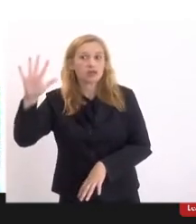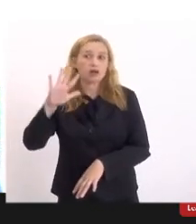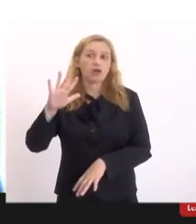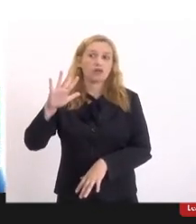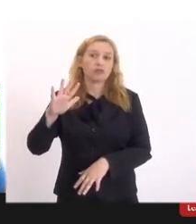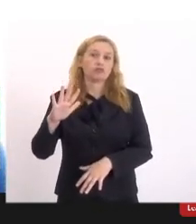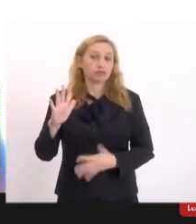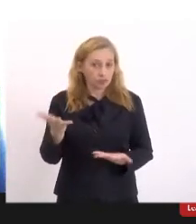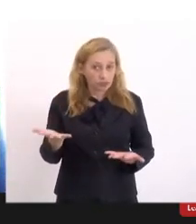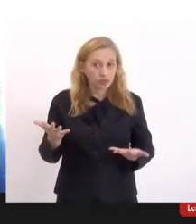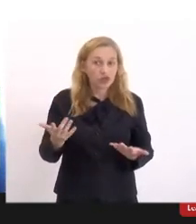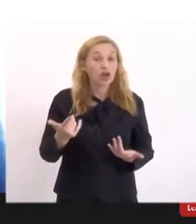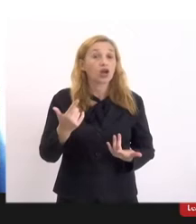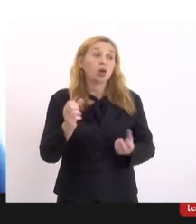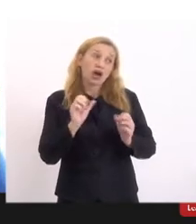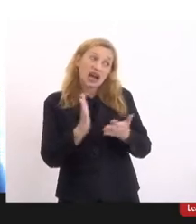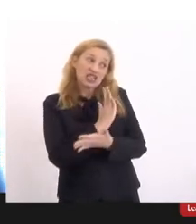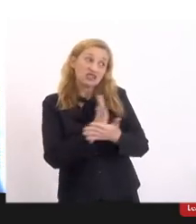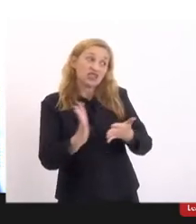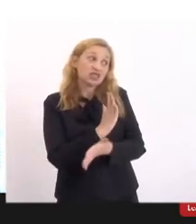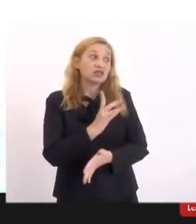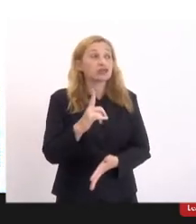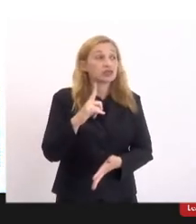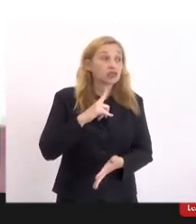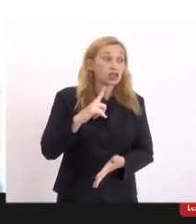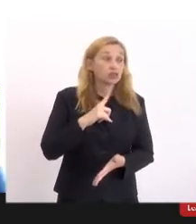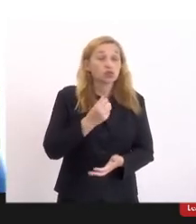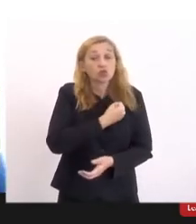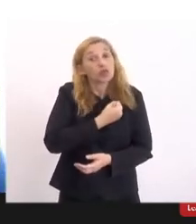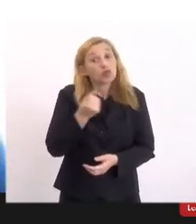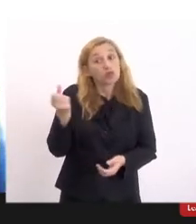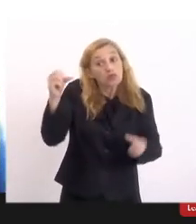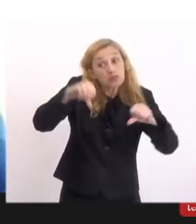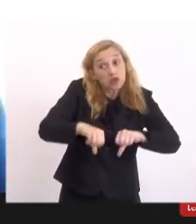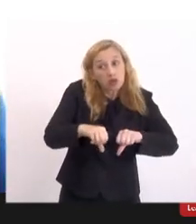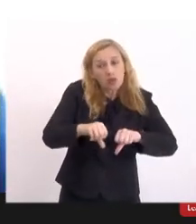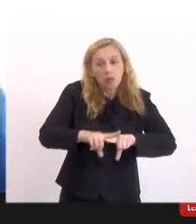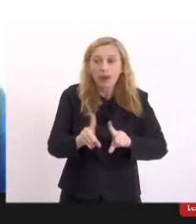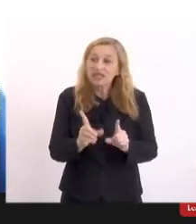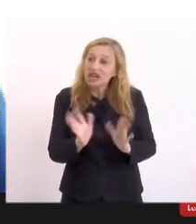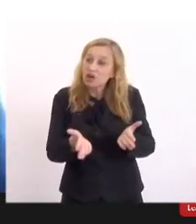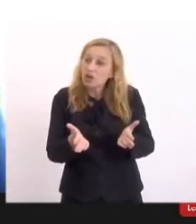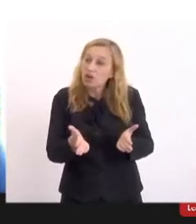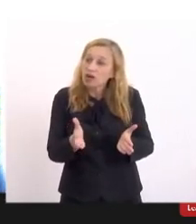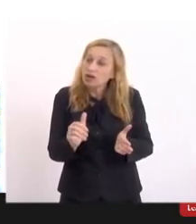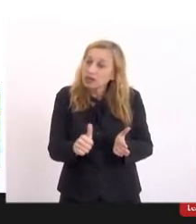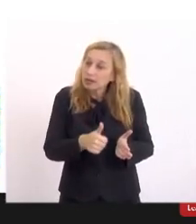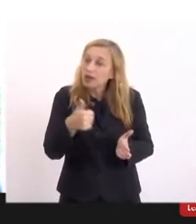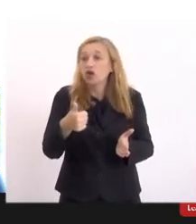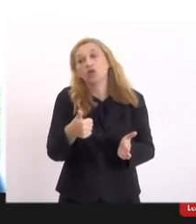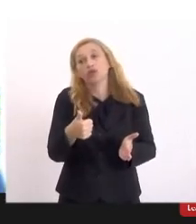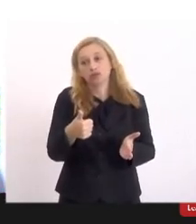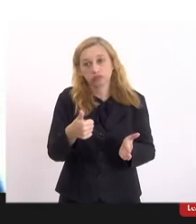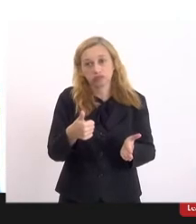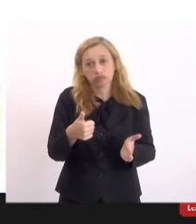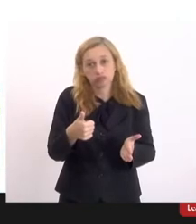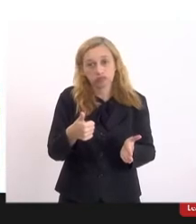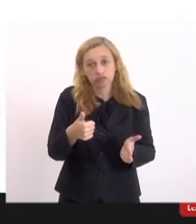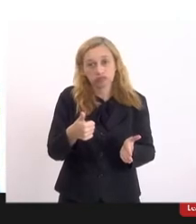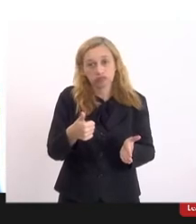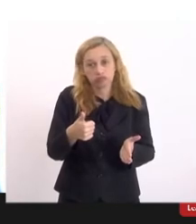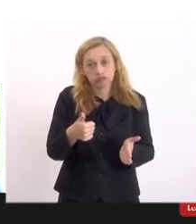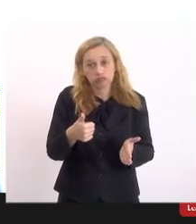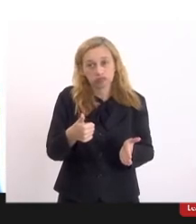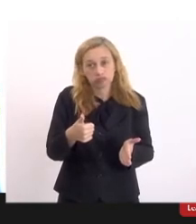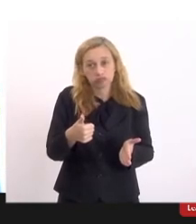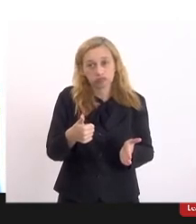vezes a gente esteve com um quadro pior do que o nacional. Nesse momento, nós estamos com um quadro de melhoria antes